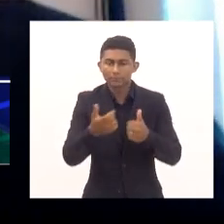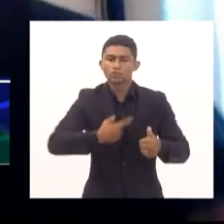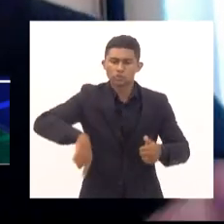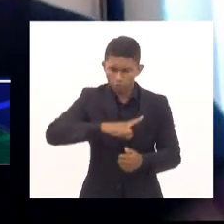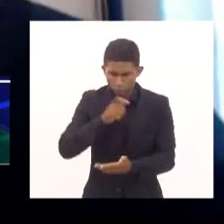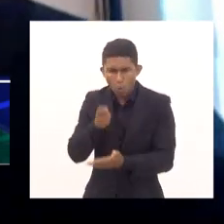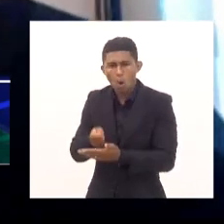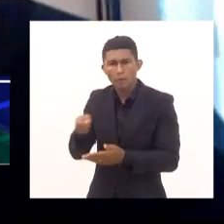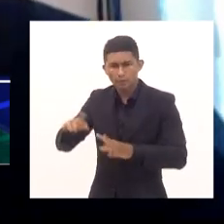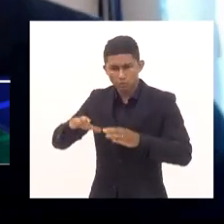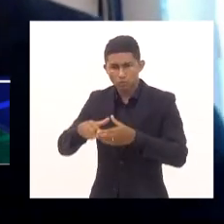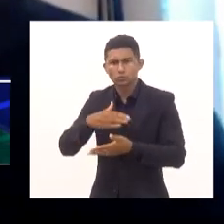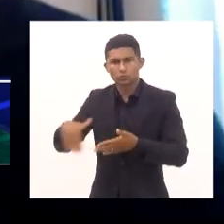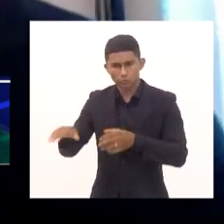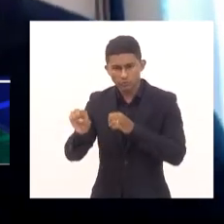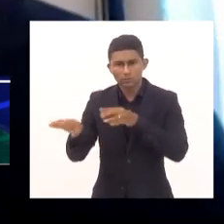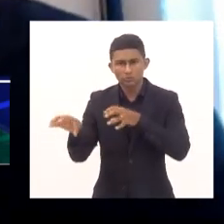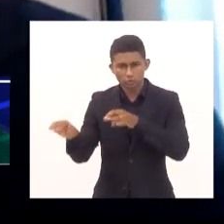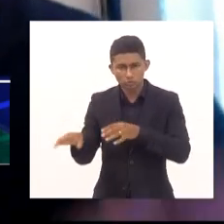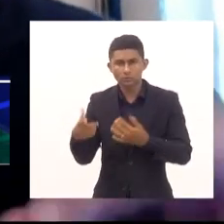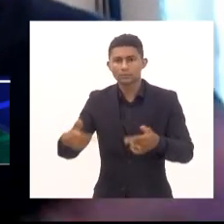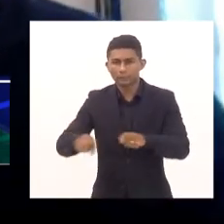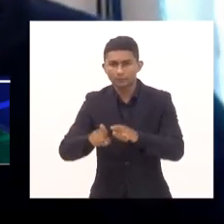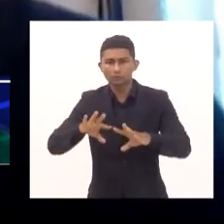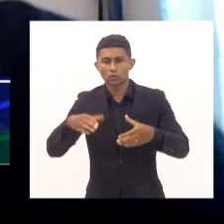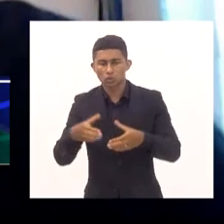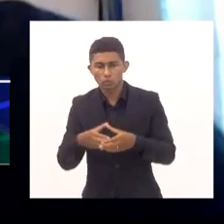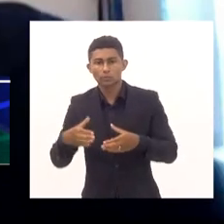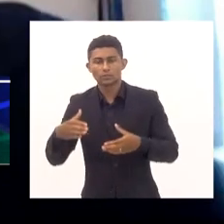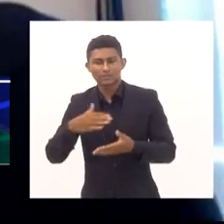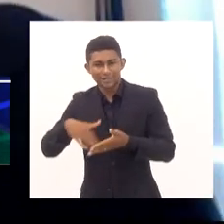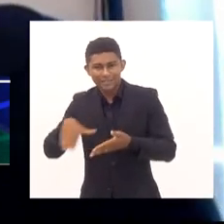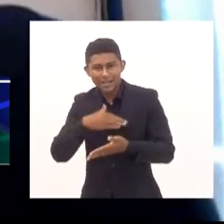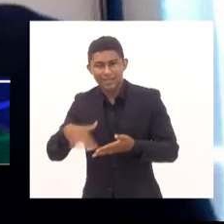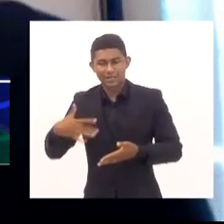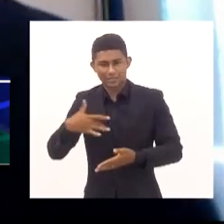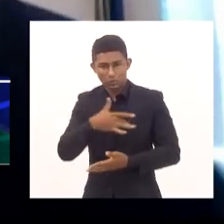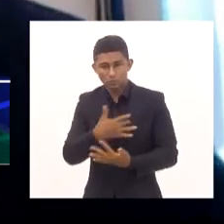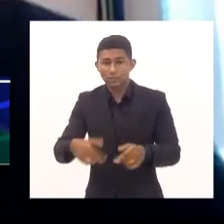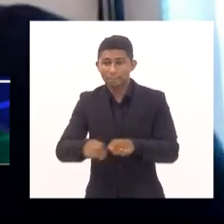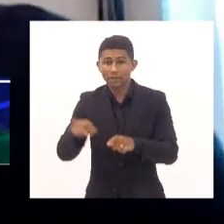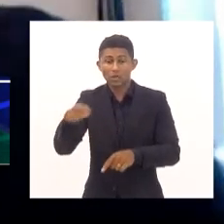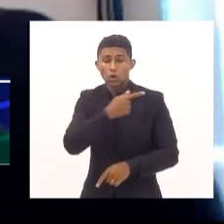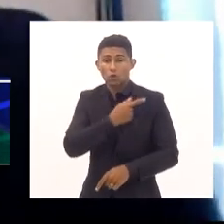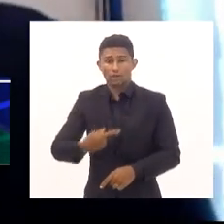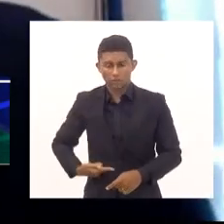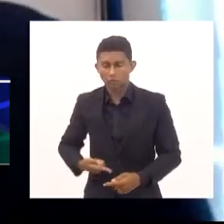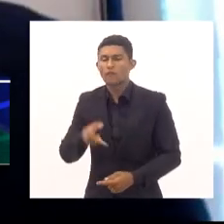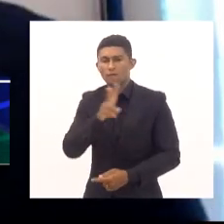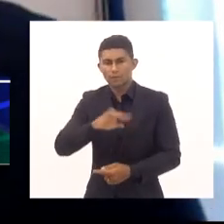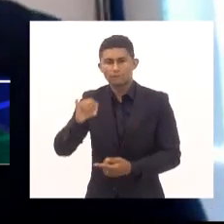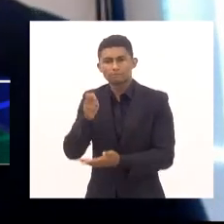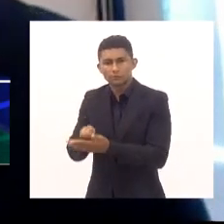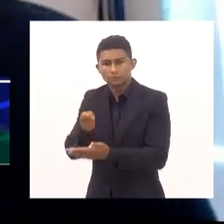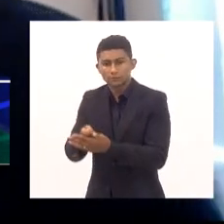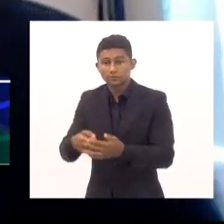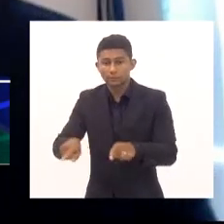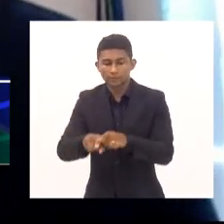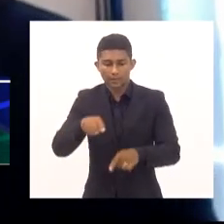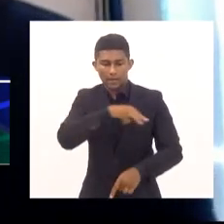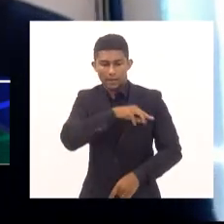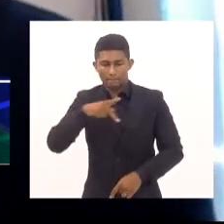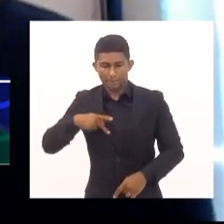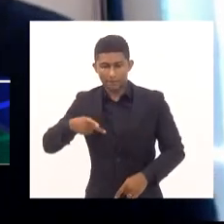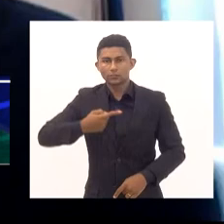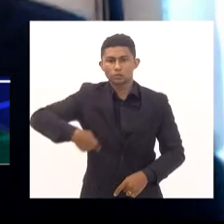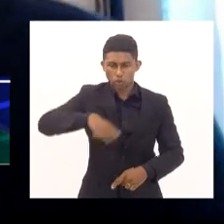da Secretaria de Educação, da Secretaria de Saúde e do governador Cláudio Castro. Acionamos o Ministério Público sobre isso, para que se cobre